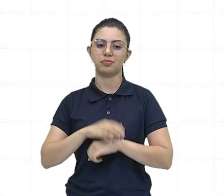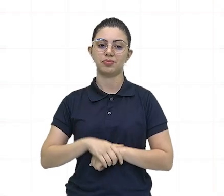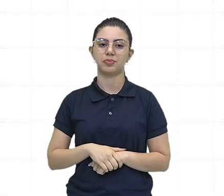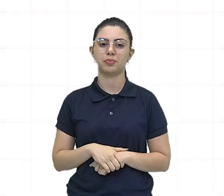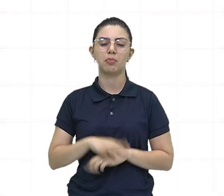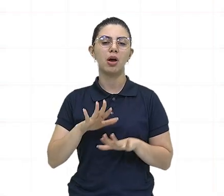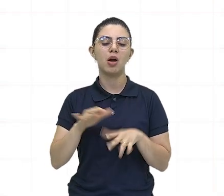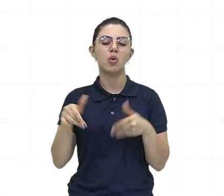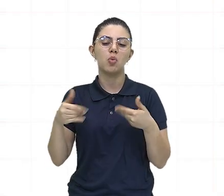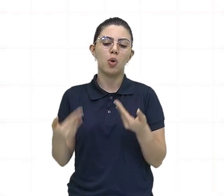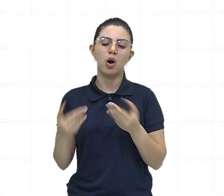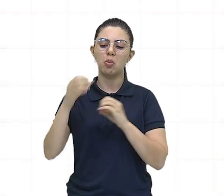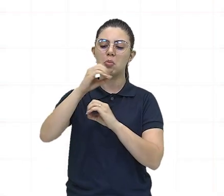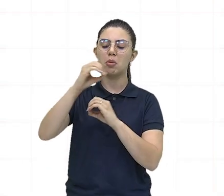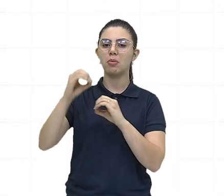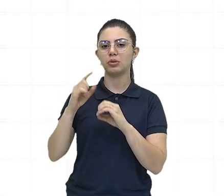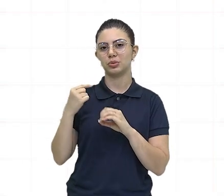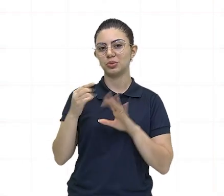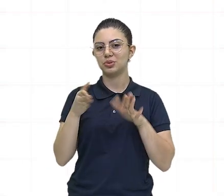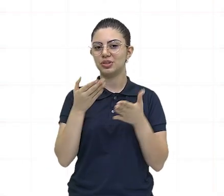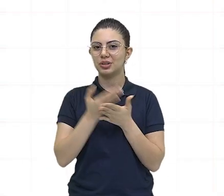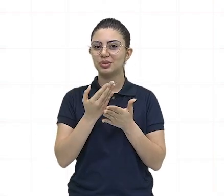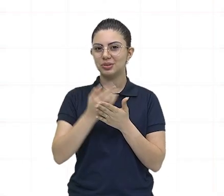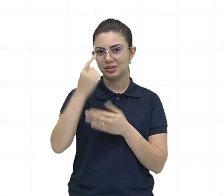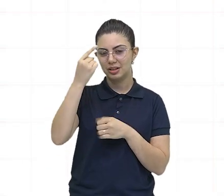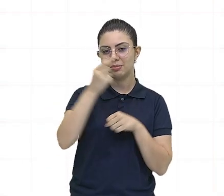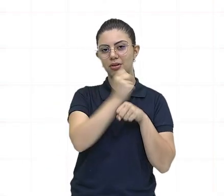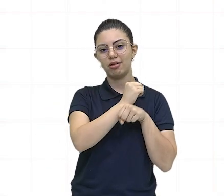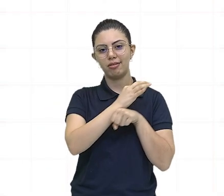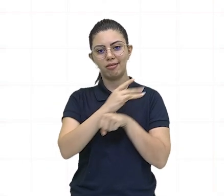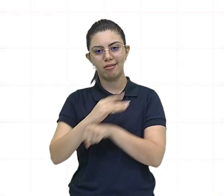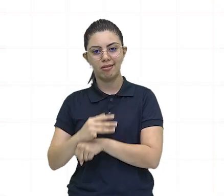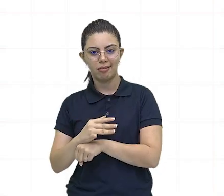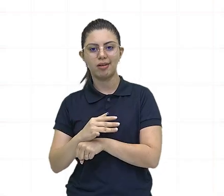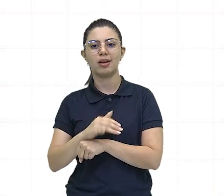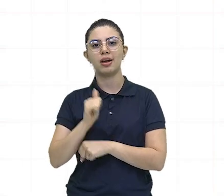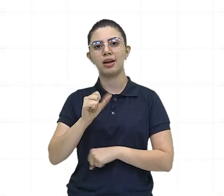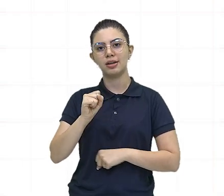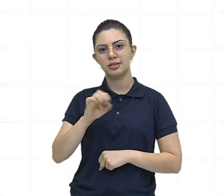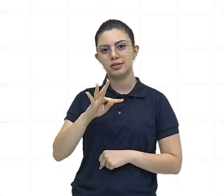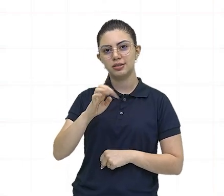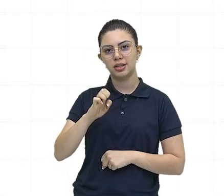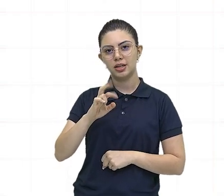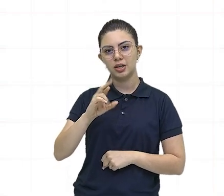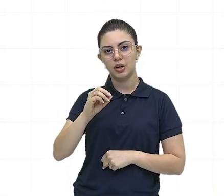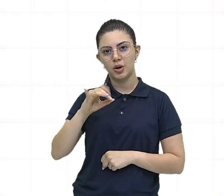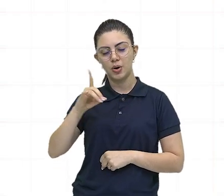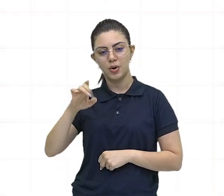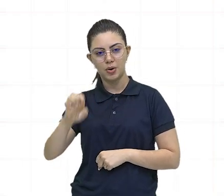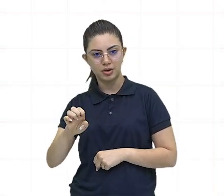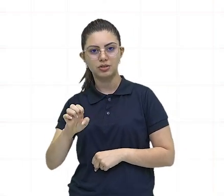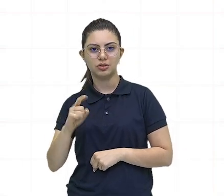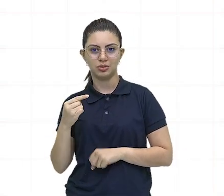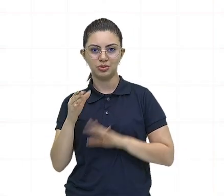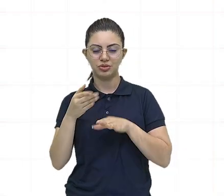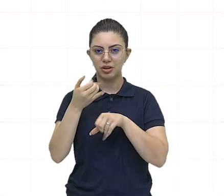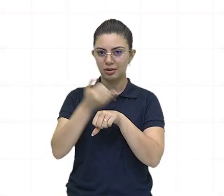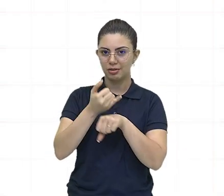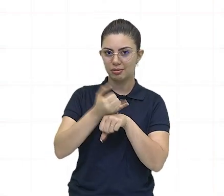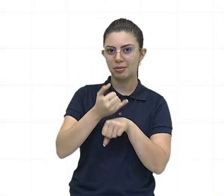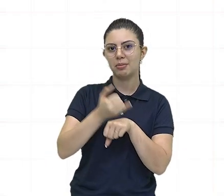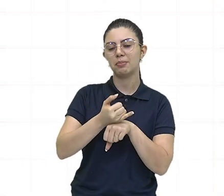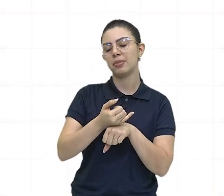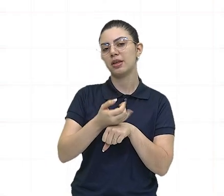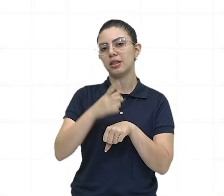já verificou alguns deles, como os asteroides, que são pequenos corpos rochosos. A gente também viu os cometas,